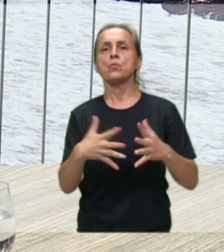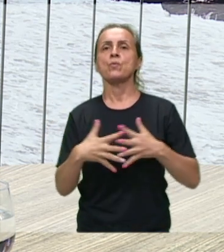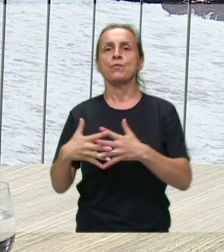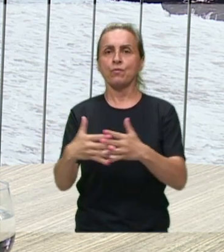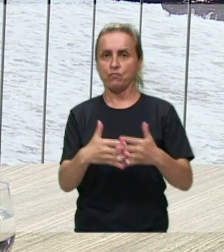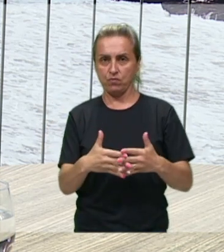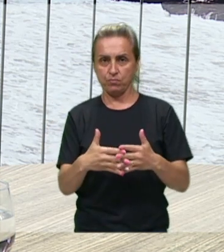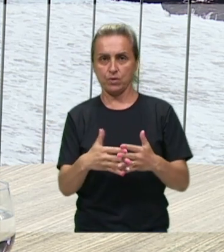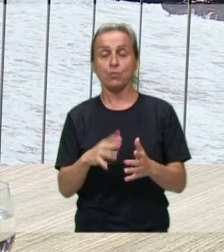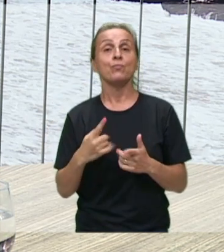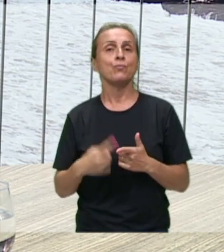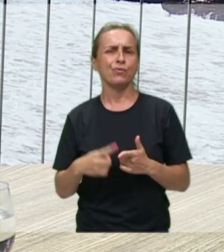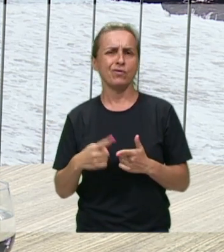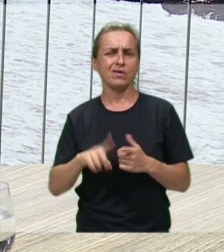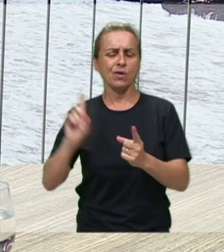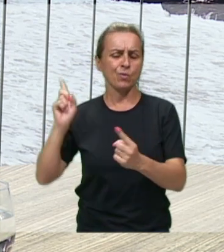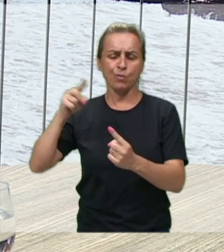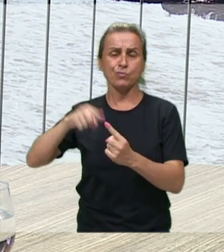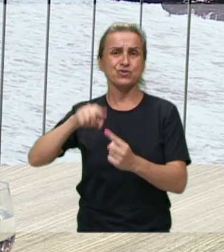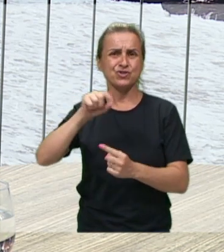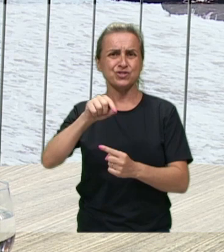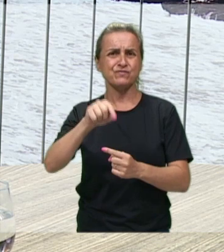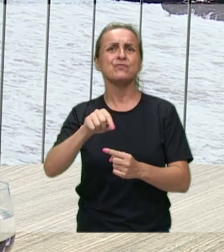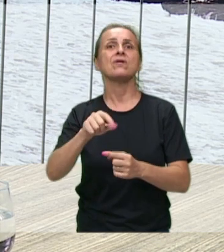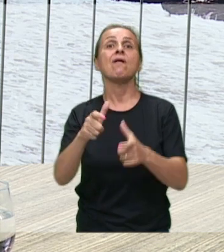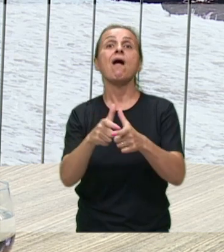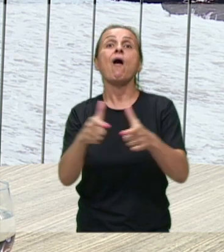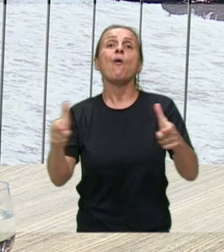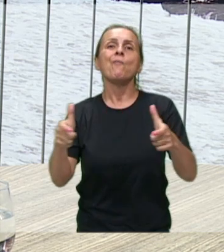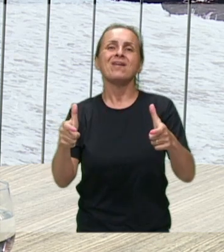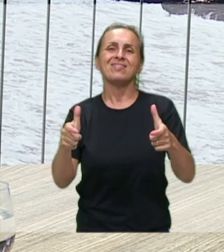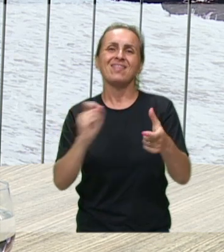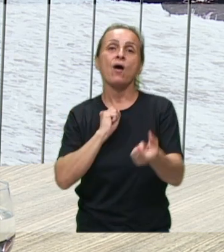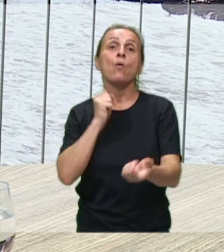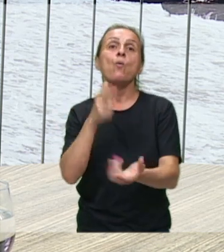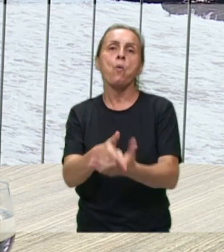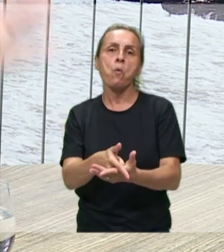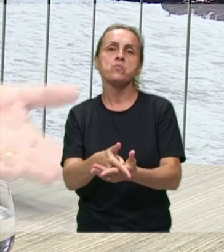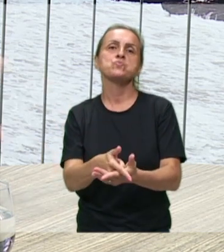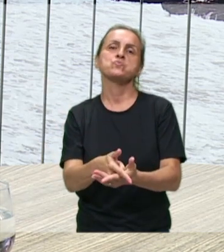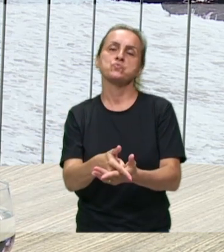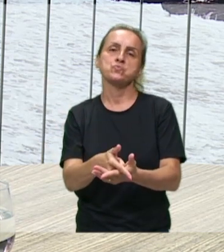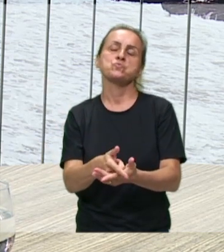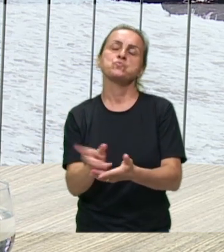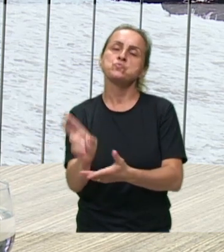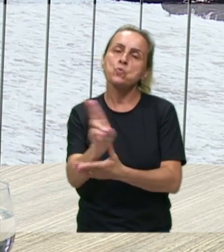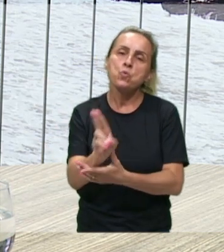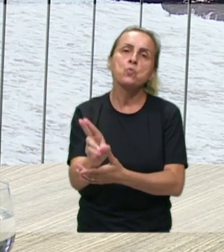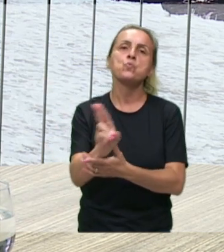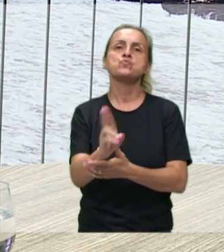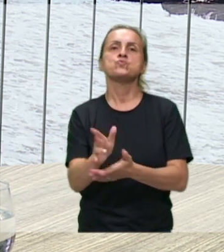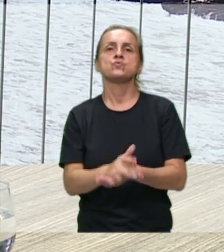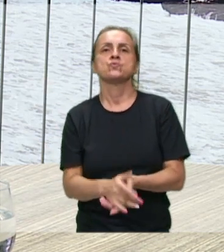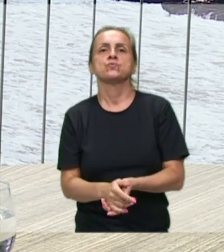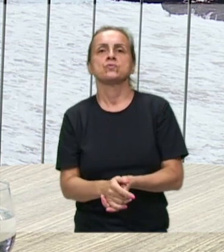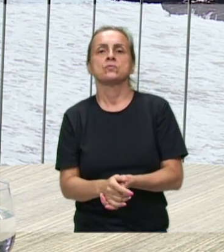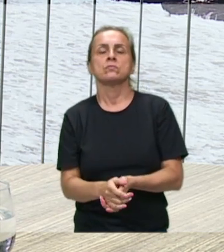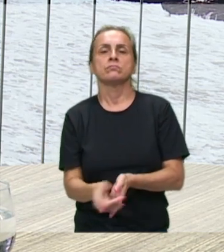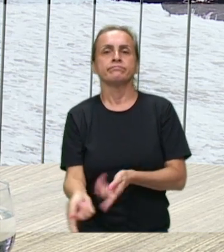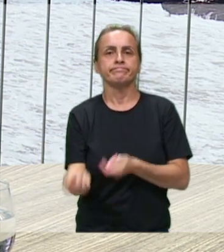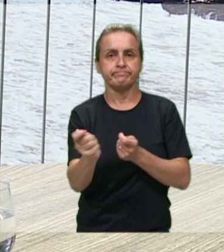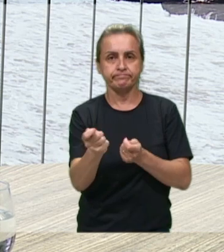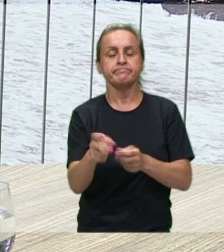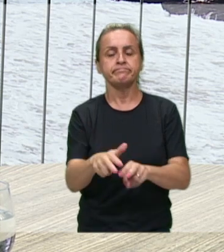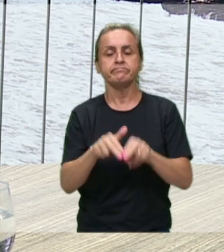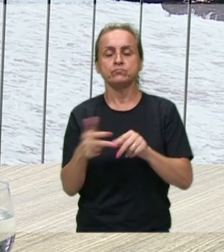que fomentar, então aumentar o consumo, e aqui sempre fazer essas parcerias com as nossas entidades. Então, por isso que a gente conseguiu fazer